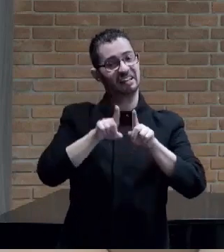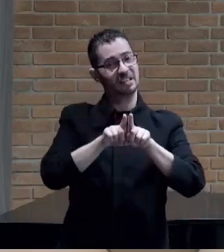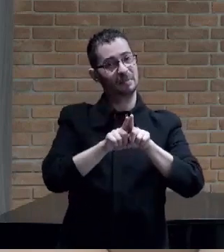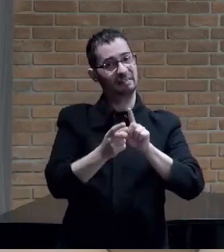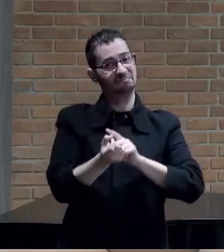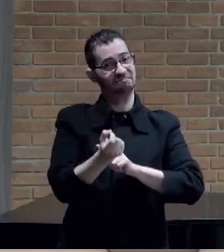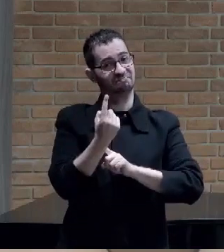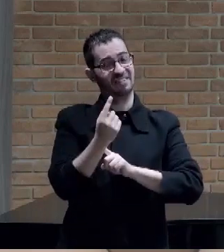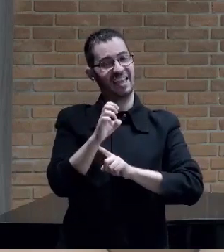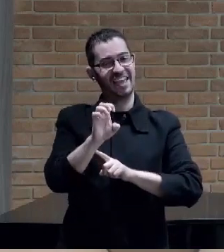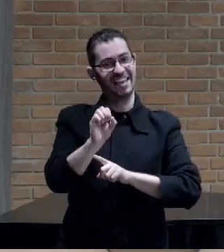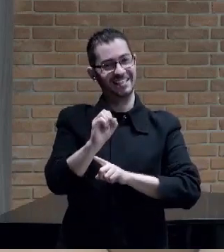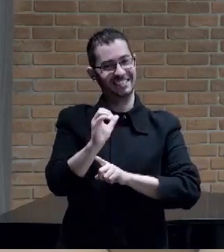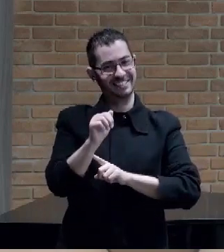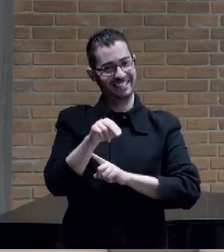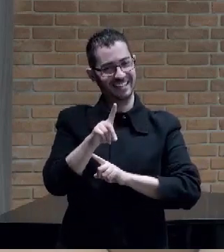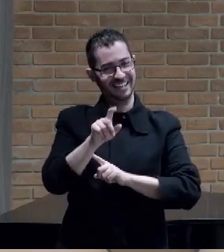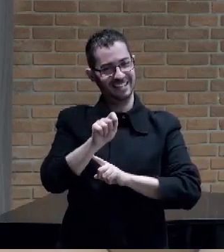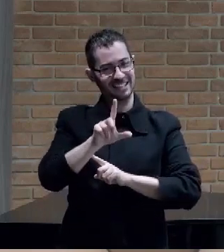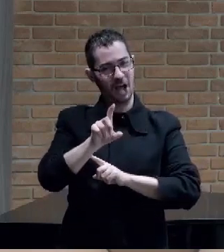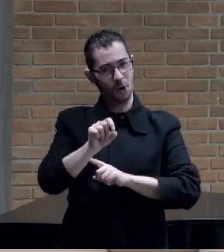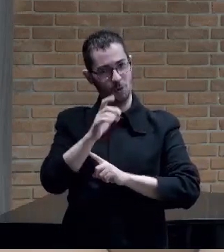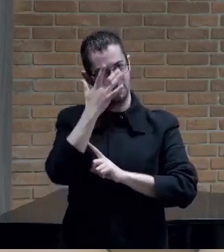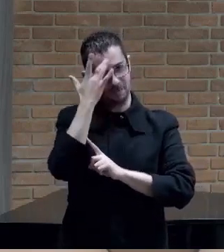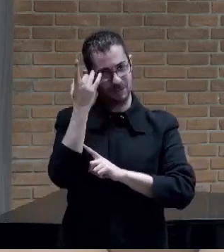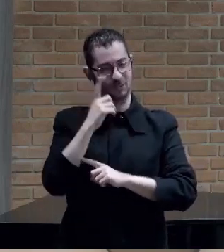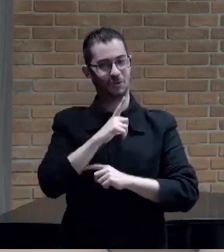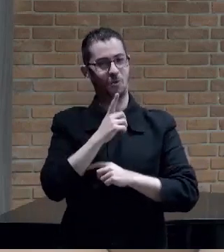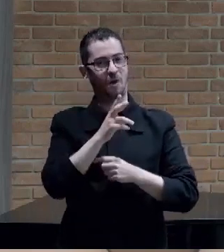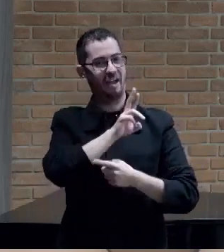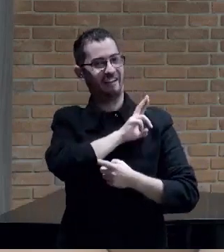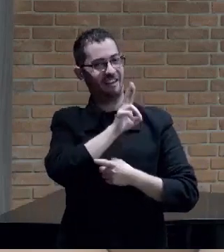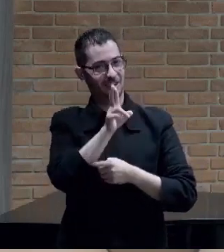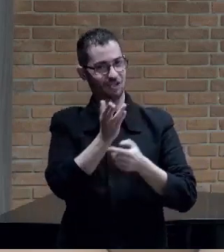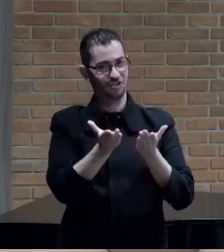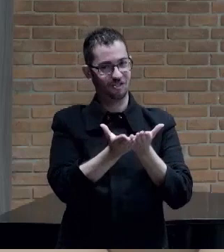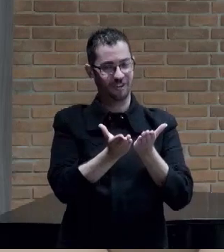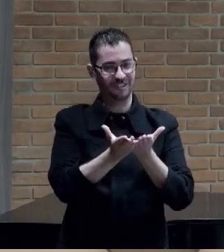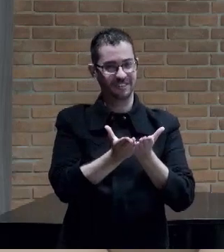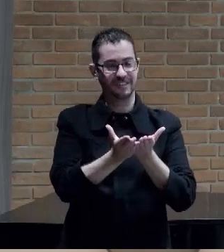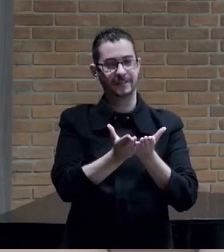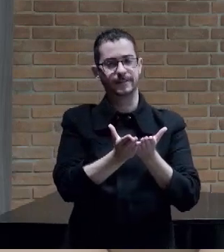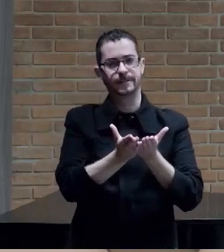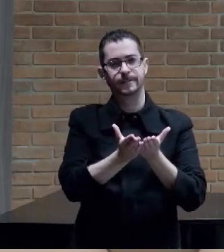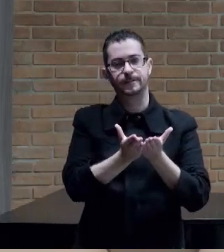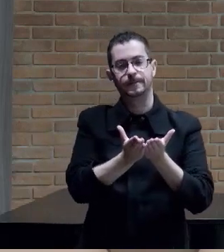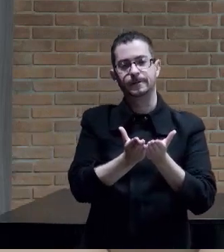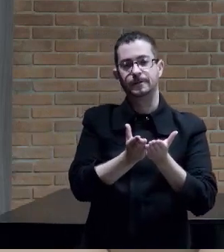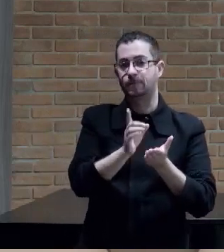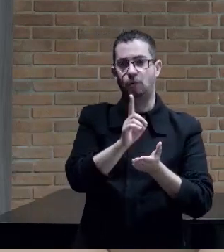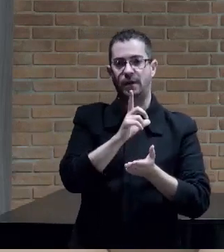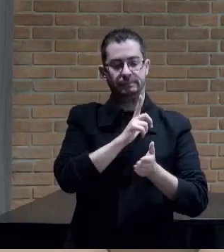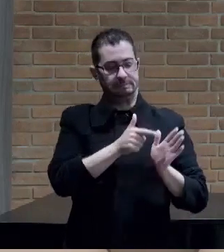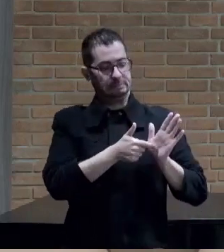os religiosos. Ou seja, sempre irá expor você, de certa maneira, ao ridículo.